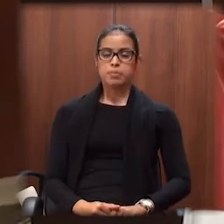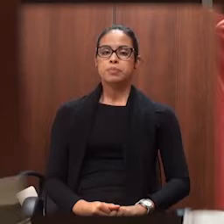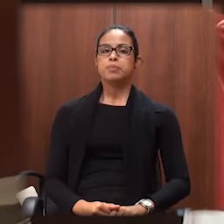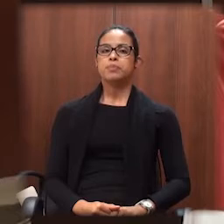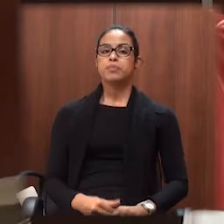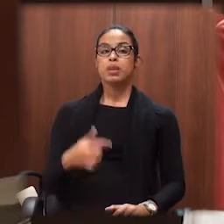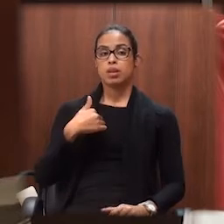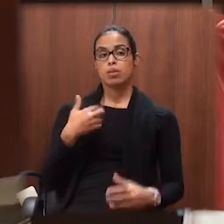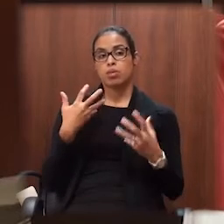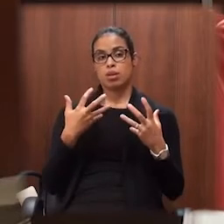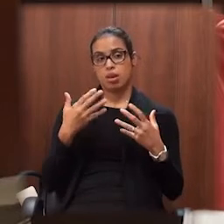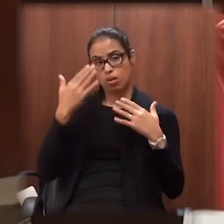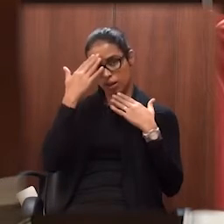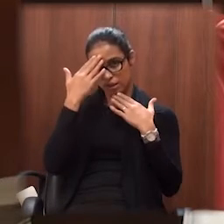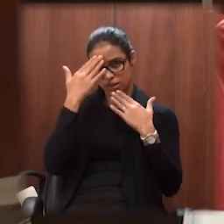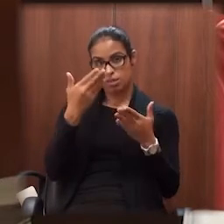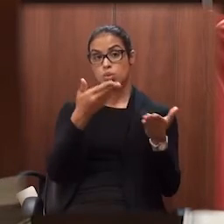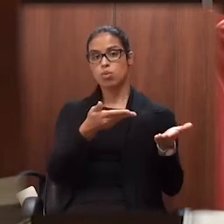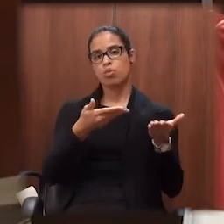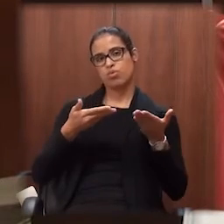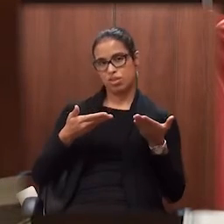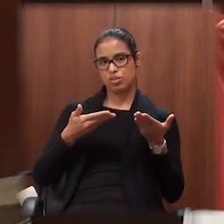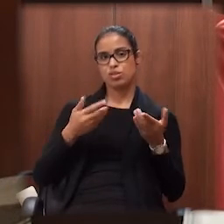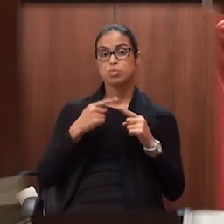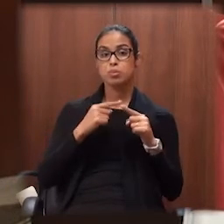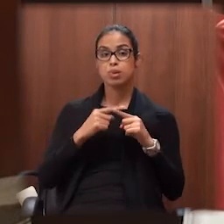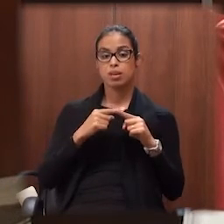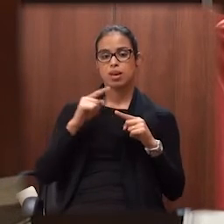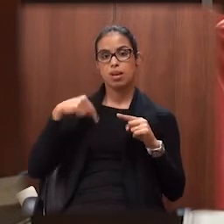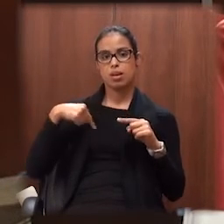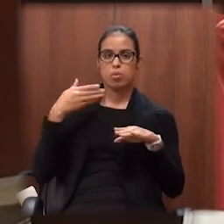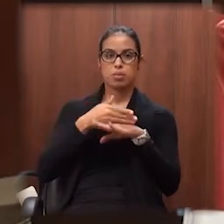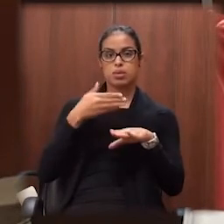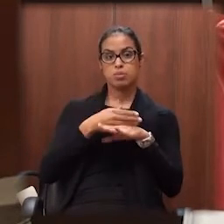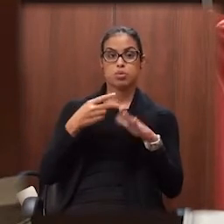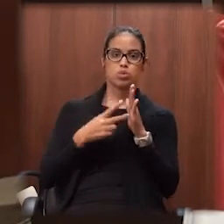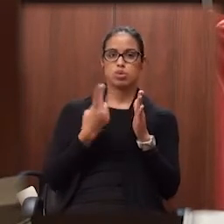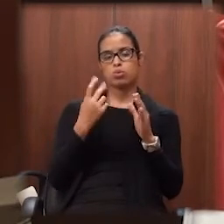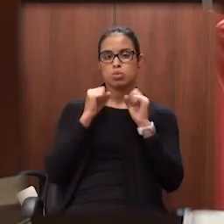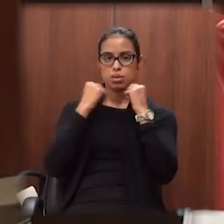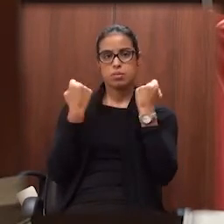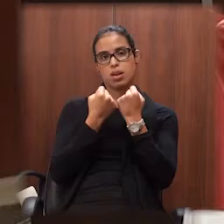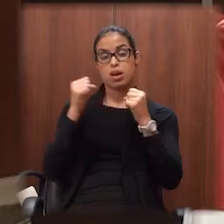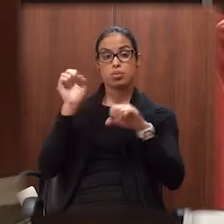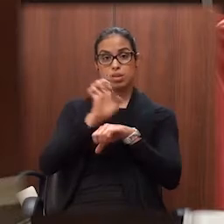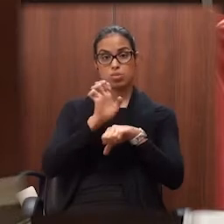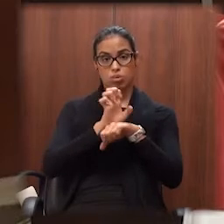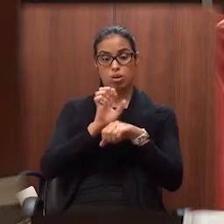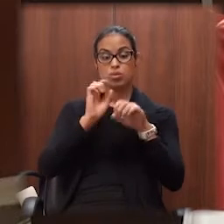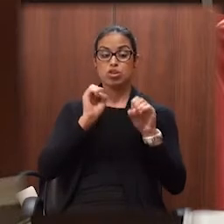de agradecer o convite para participar desse segundo seminário estadual de Educação e Direitos